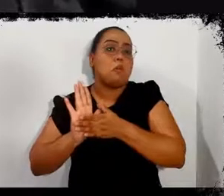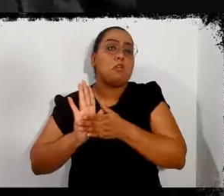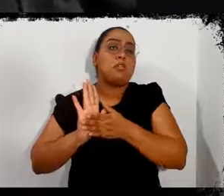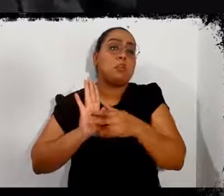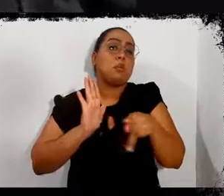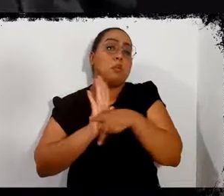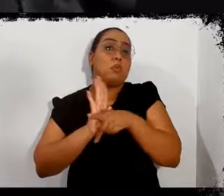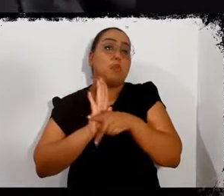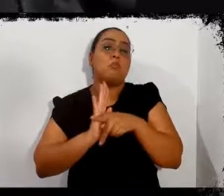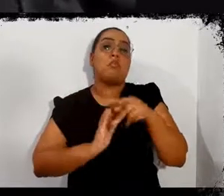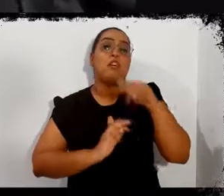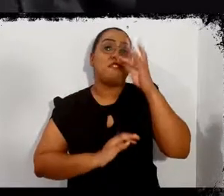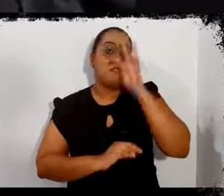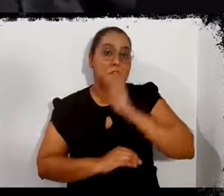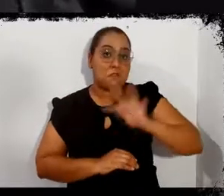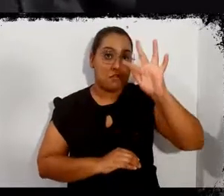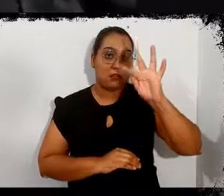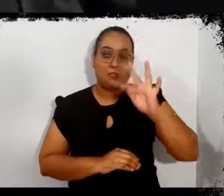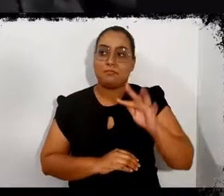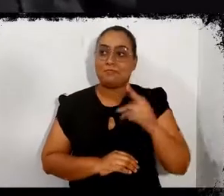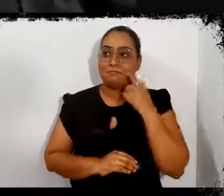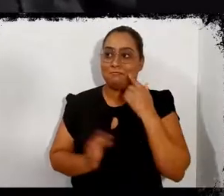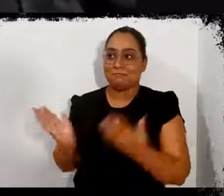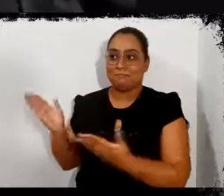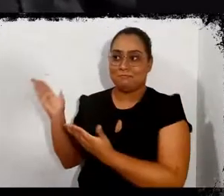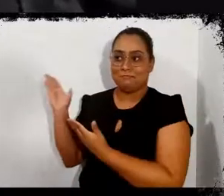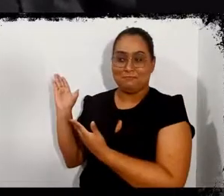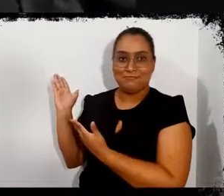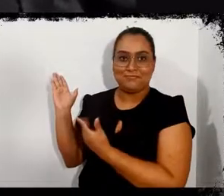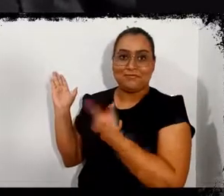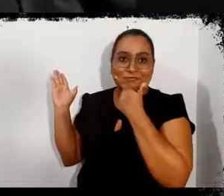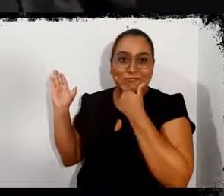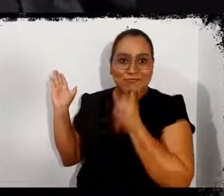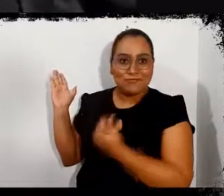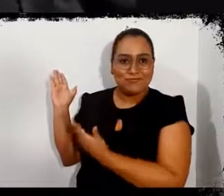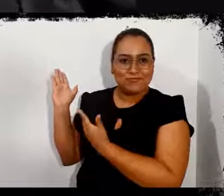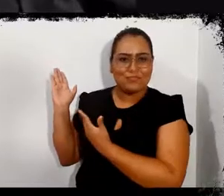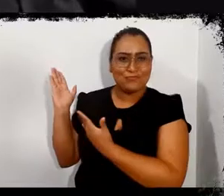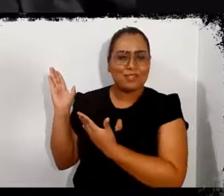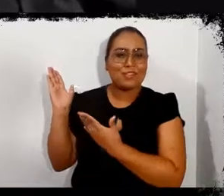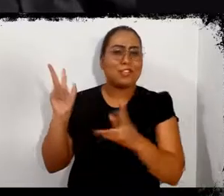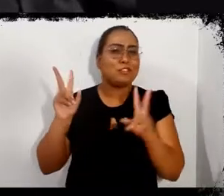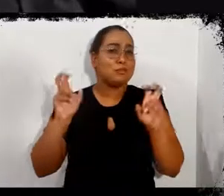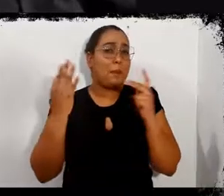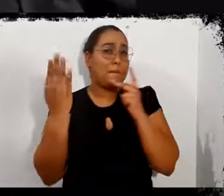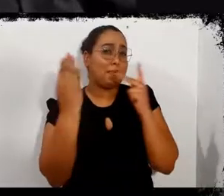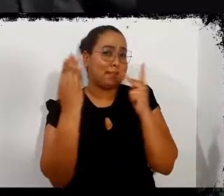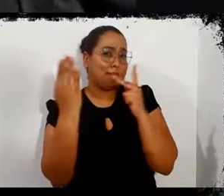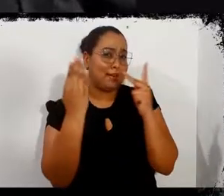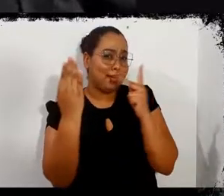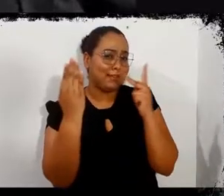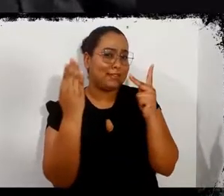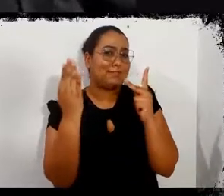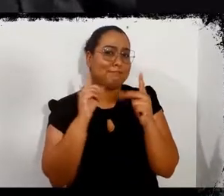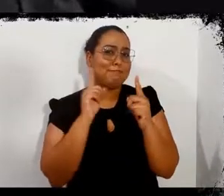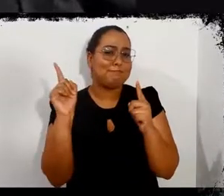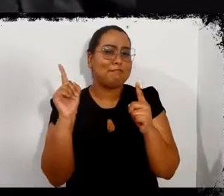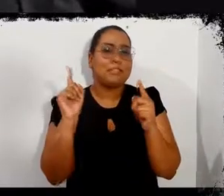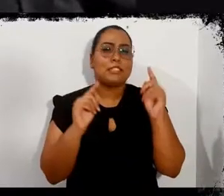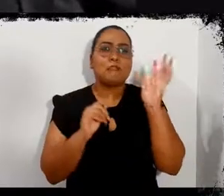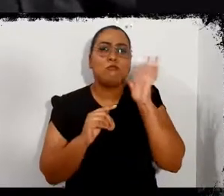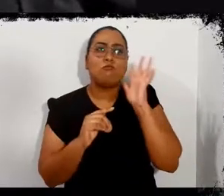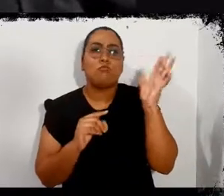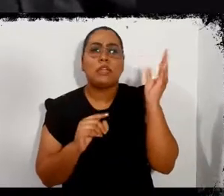geral. E em 1910, Freud publicou 2 ensaios,